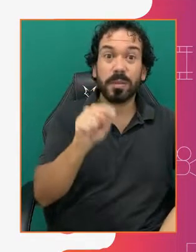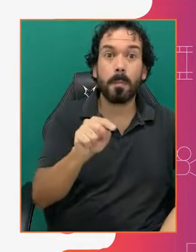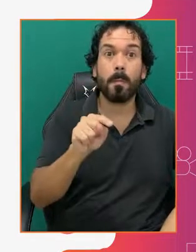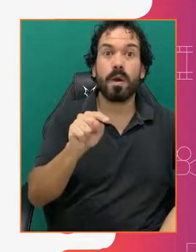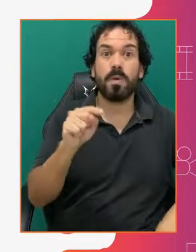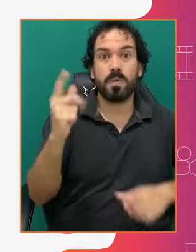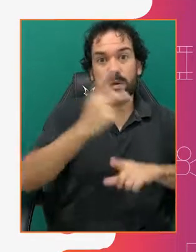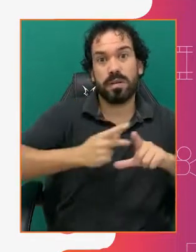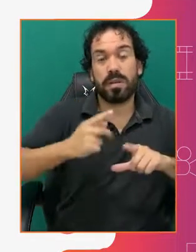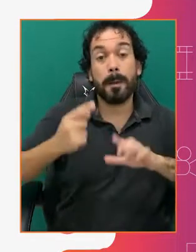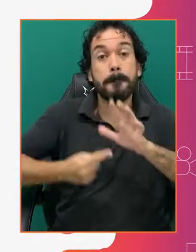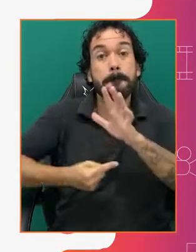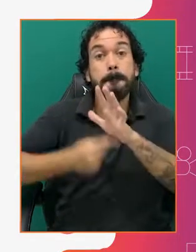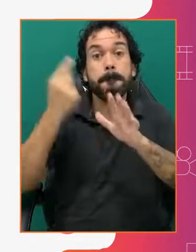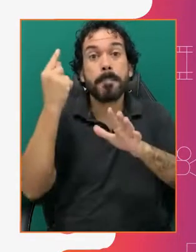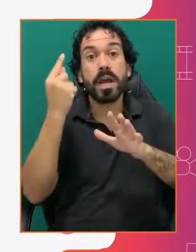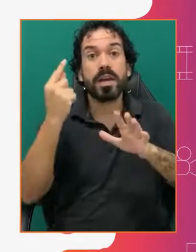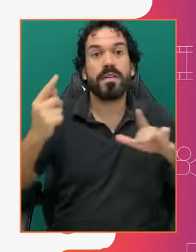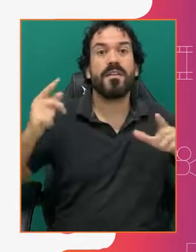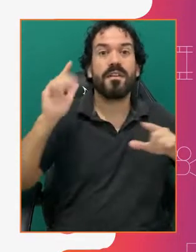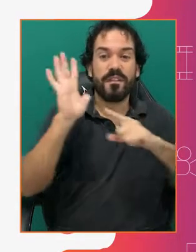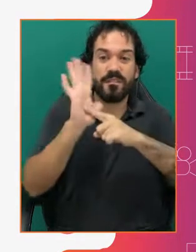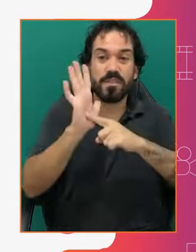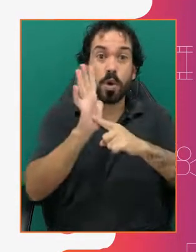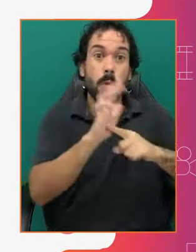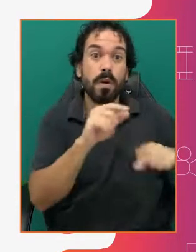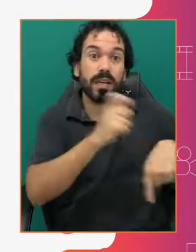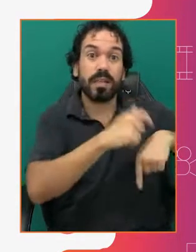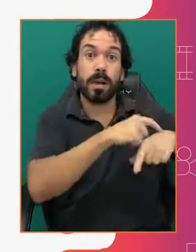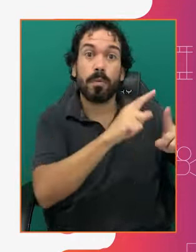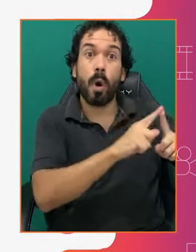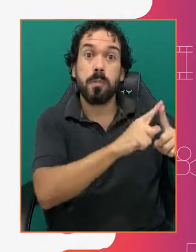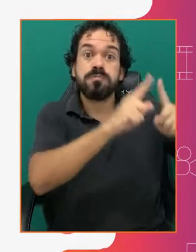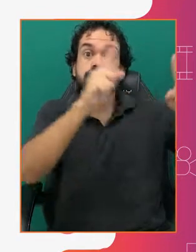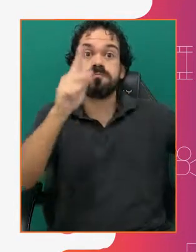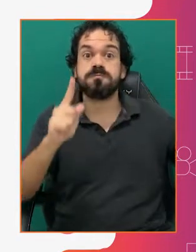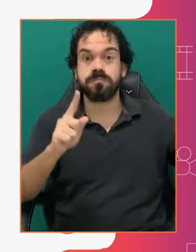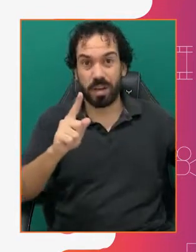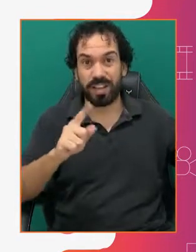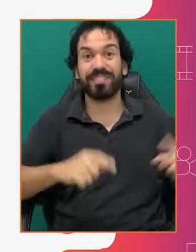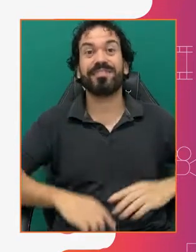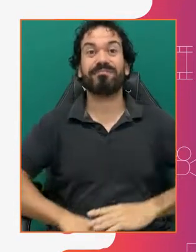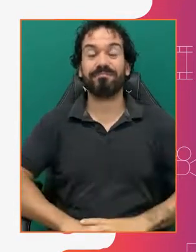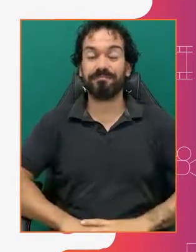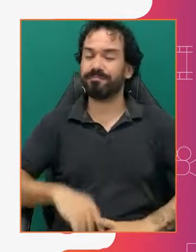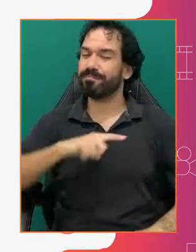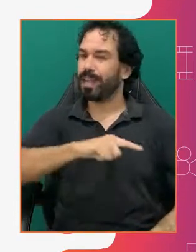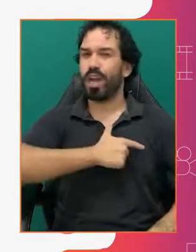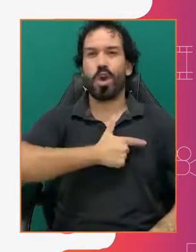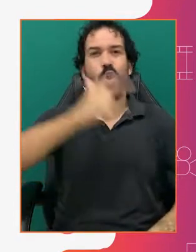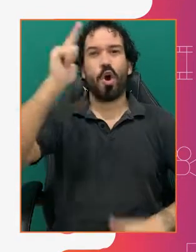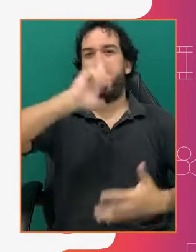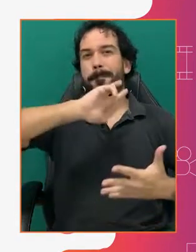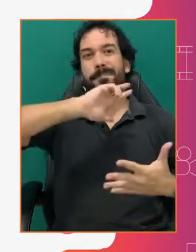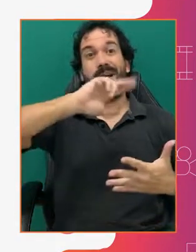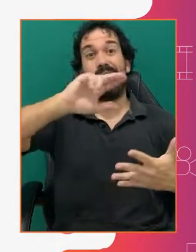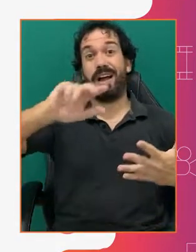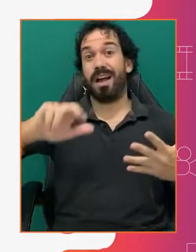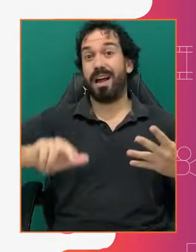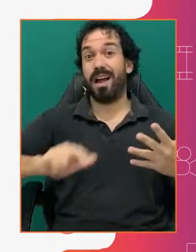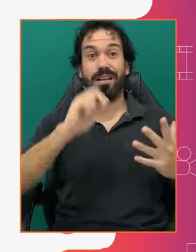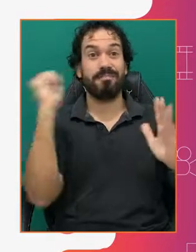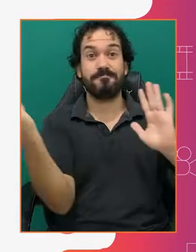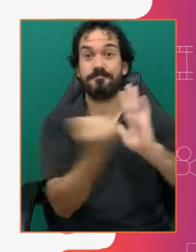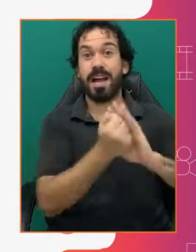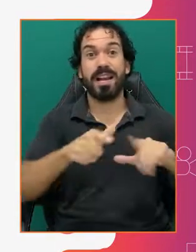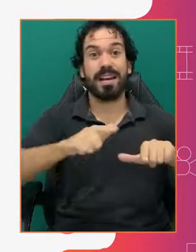o primeiro longa-metragem brasileiro de animação. Existem outros inúmeros filmes marcantes na